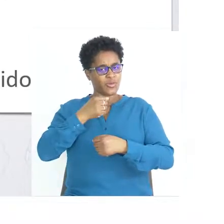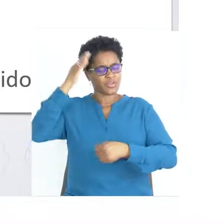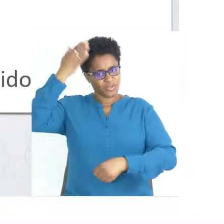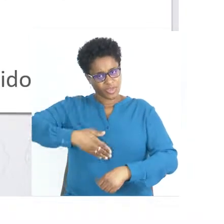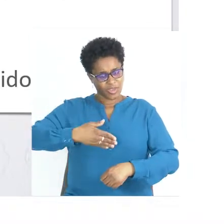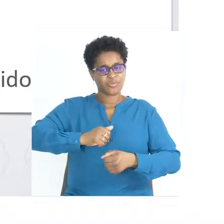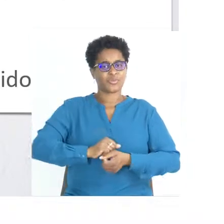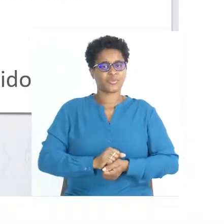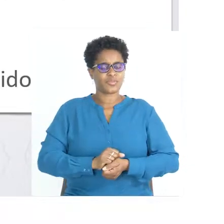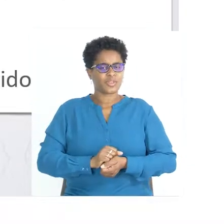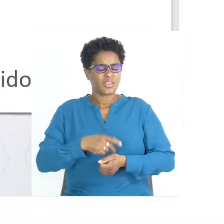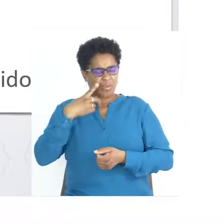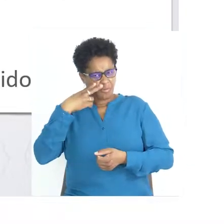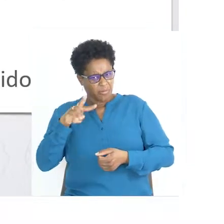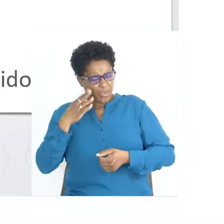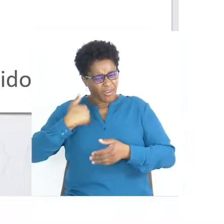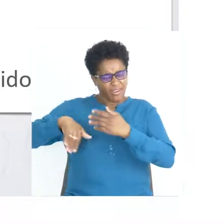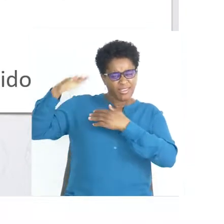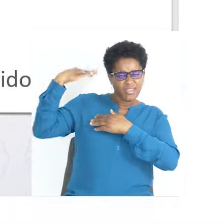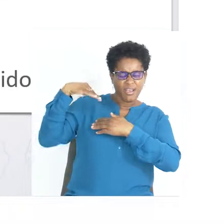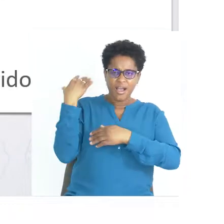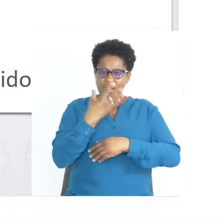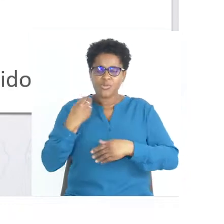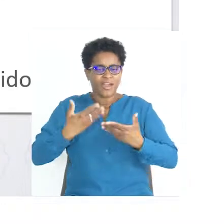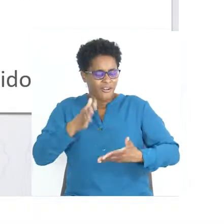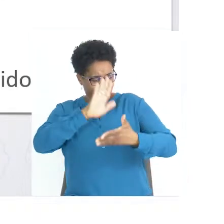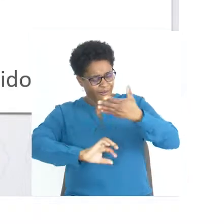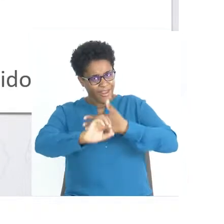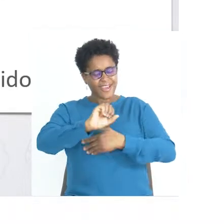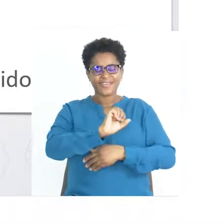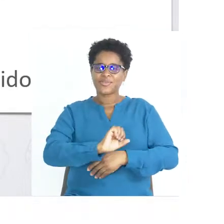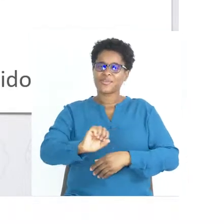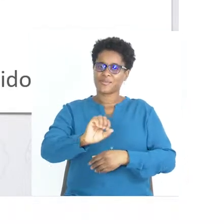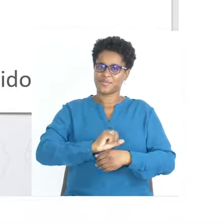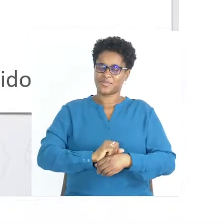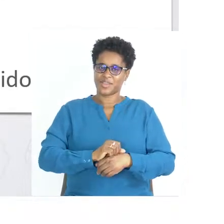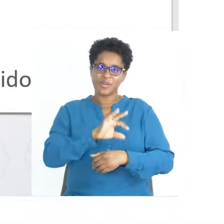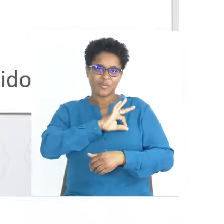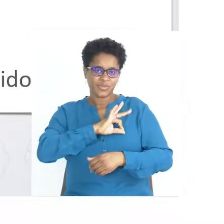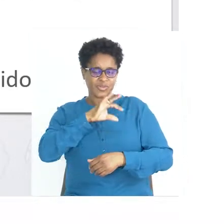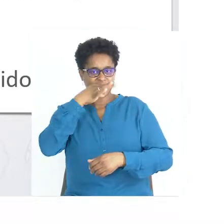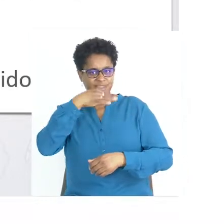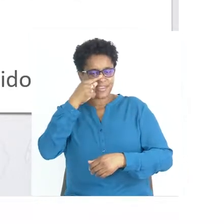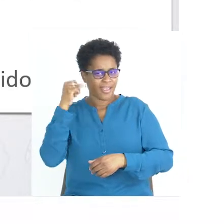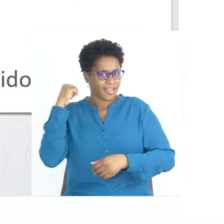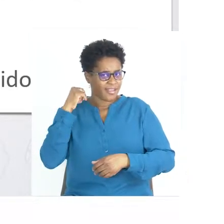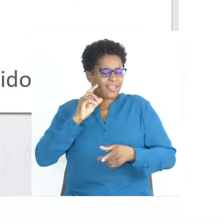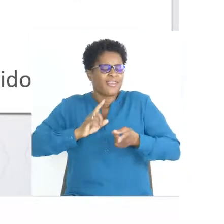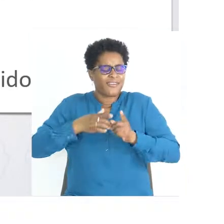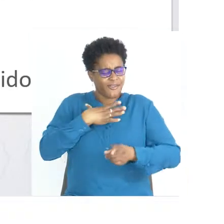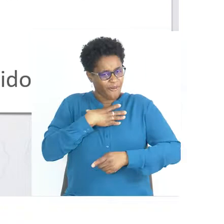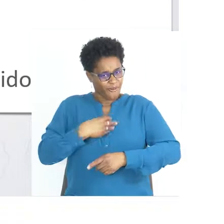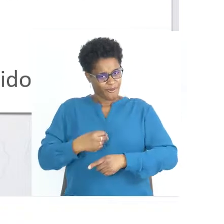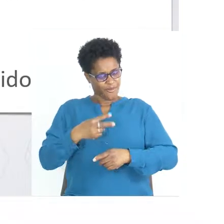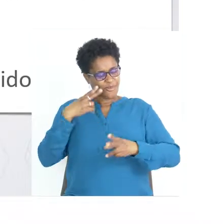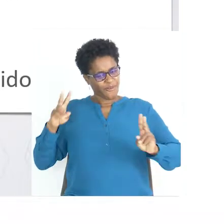Direito Penal encontra um ex-aluno, agora seu colega. O professor diz-lhe: que